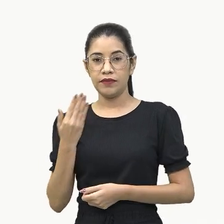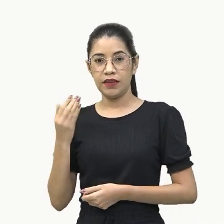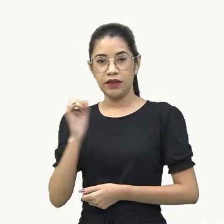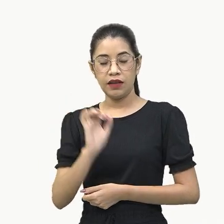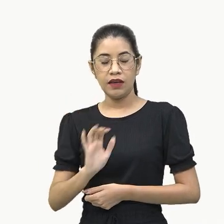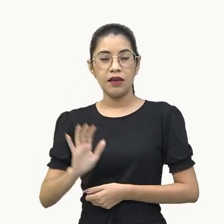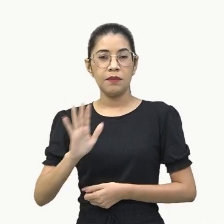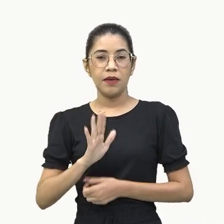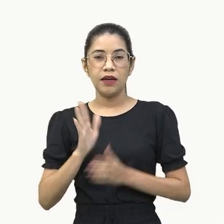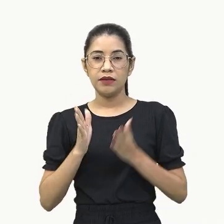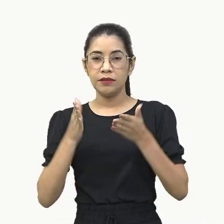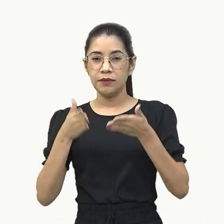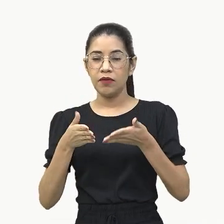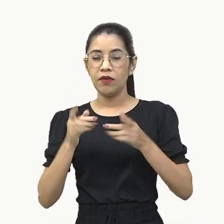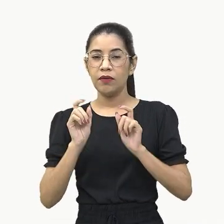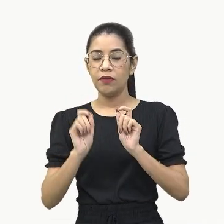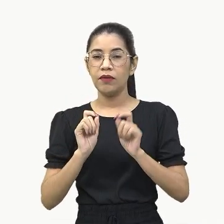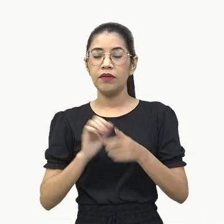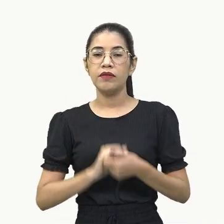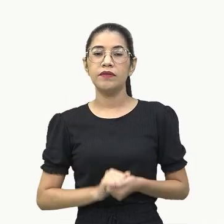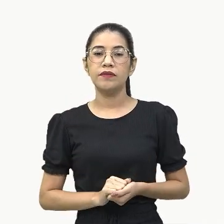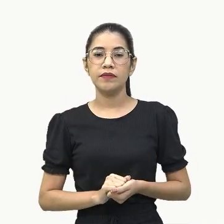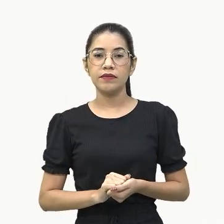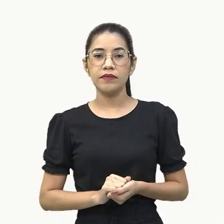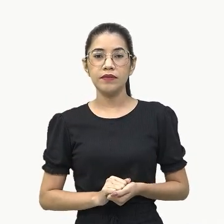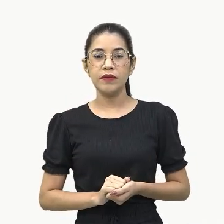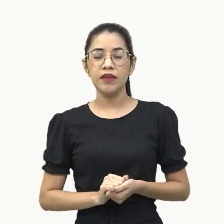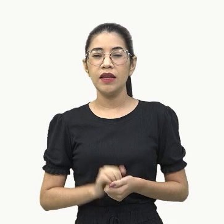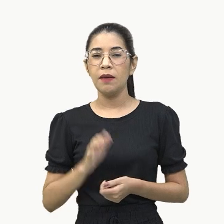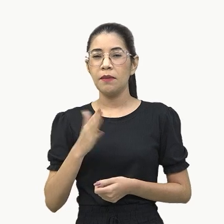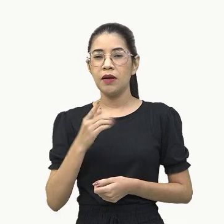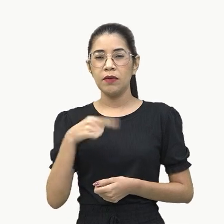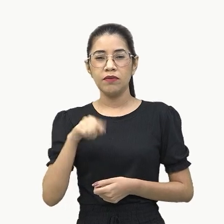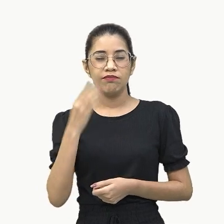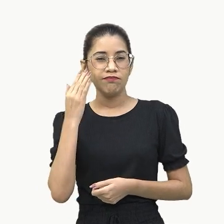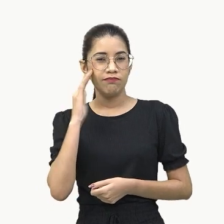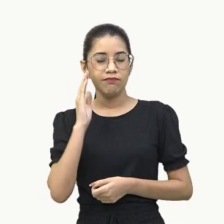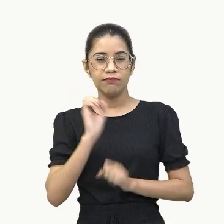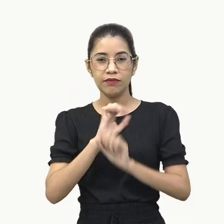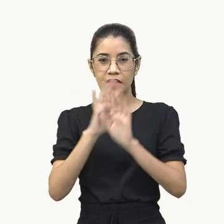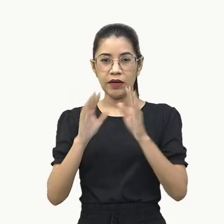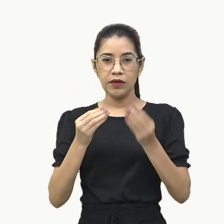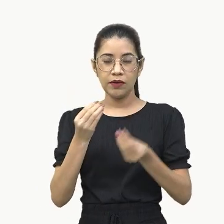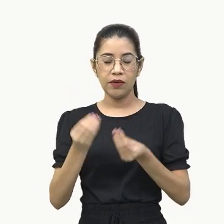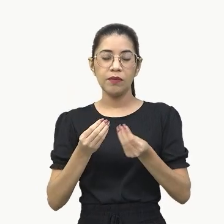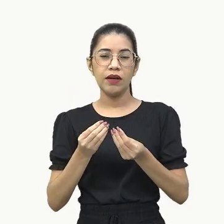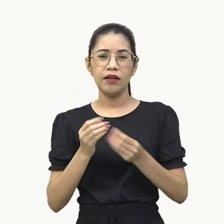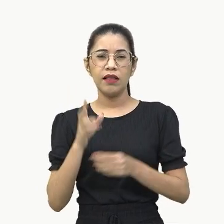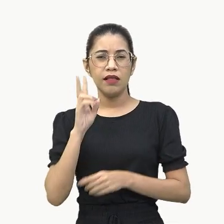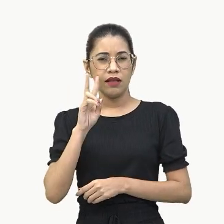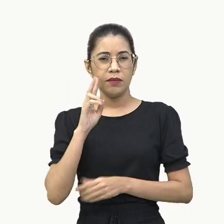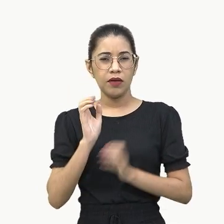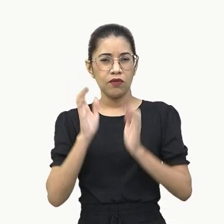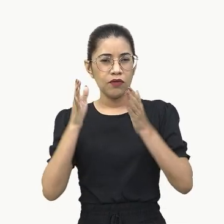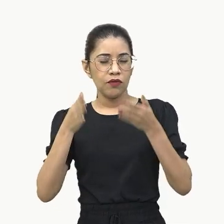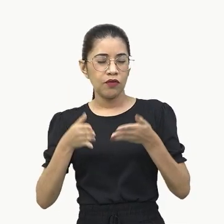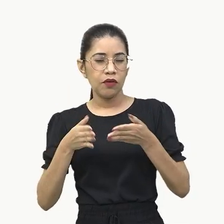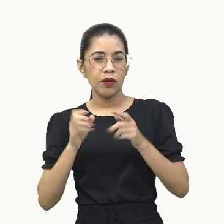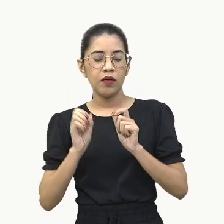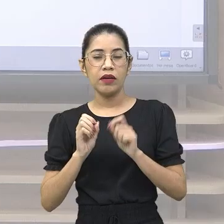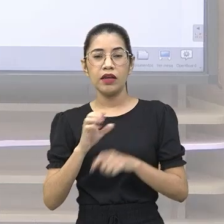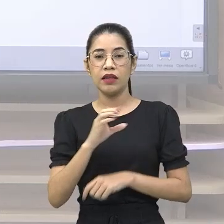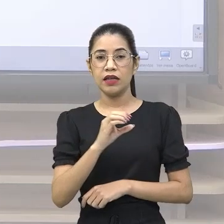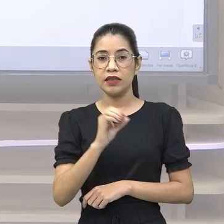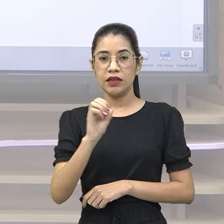para vocês círculo não né delimitei aqui mais ou menos para vocês entenderem lembra da concentração na região